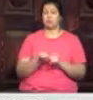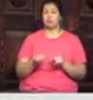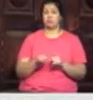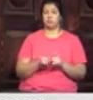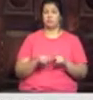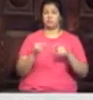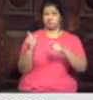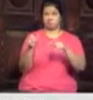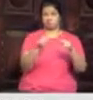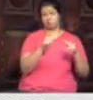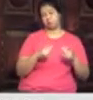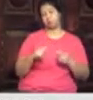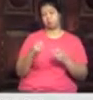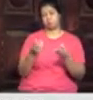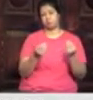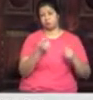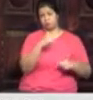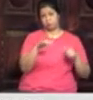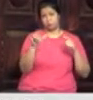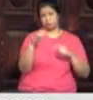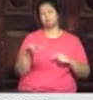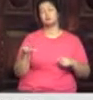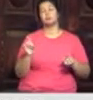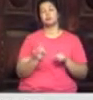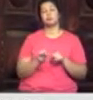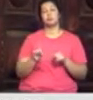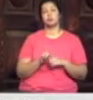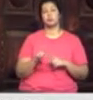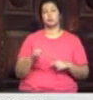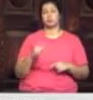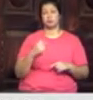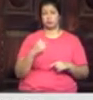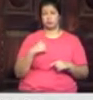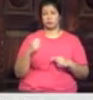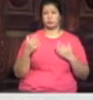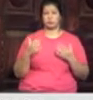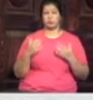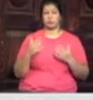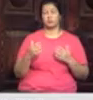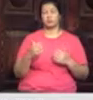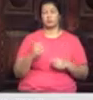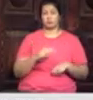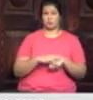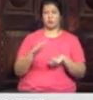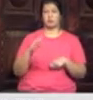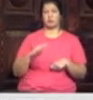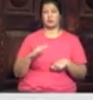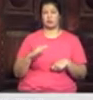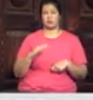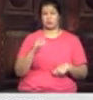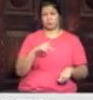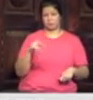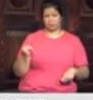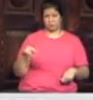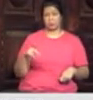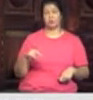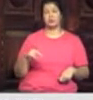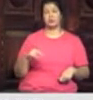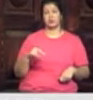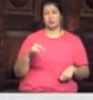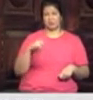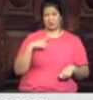fim. Em homenagem aos pesquisadores da área de trabalho, eu quero citar, no campo da educação e trabalho, um velho conhecido nosso, Conte, o professor Gaudêncio